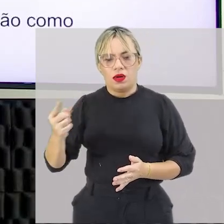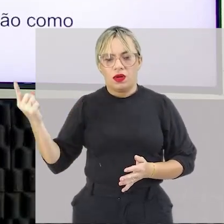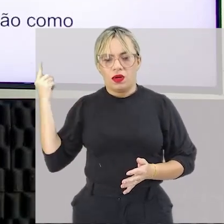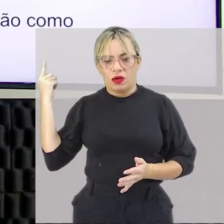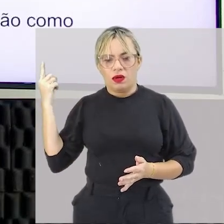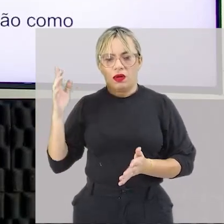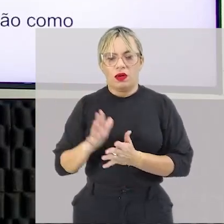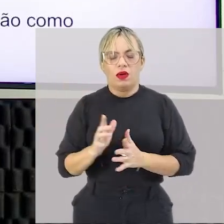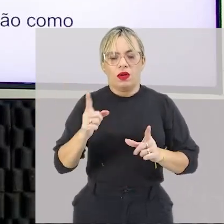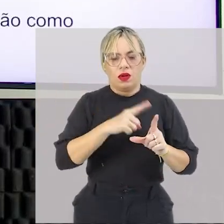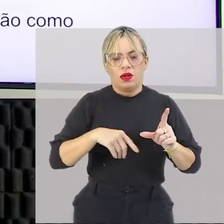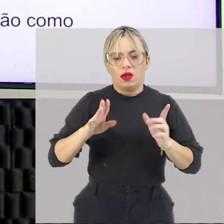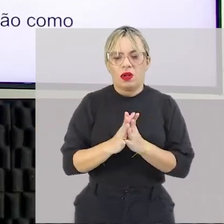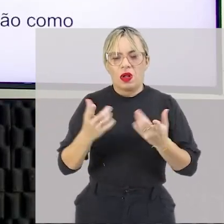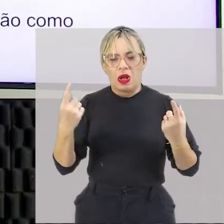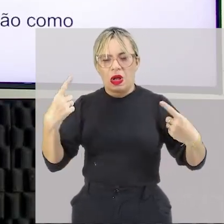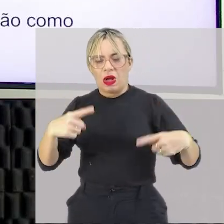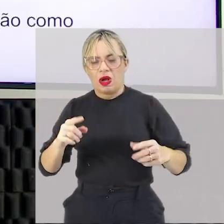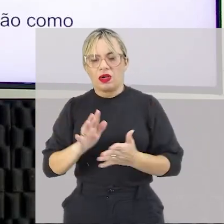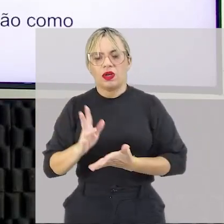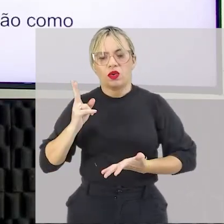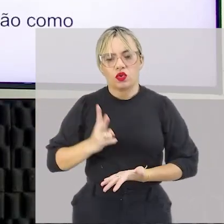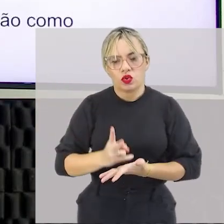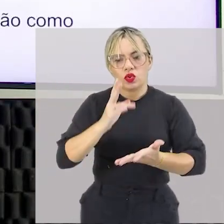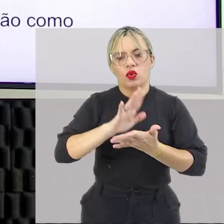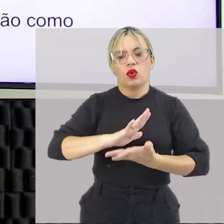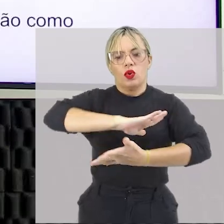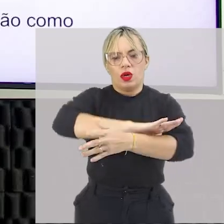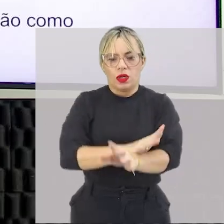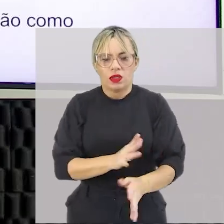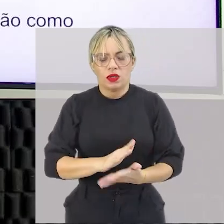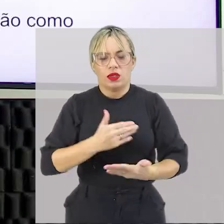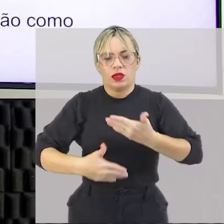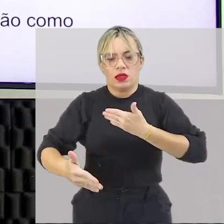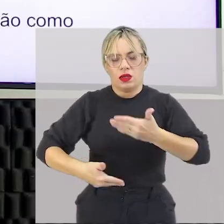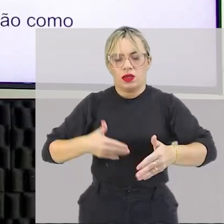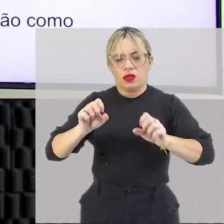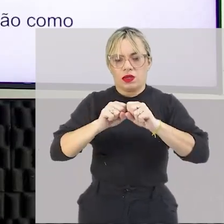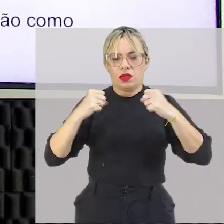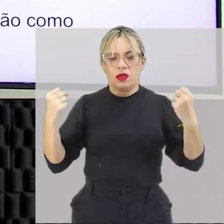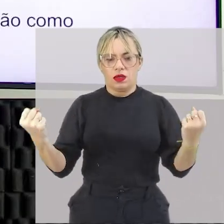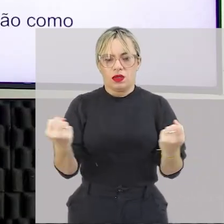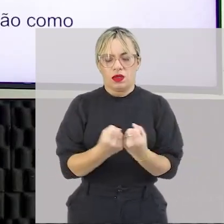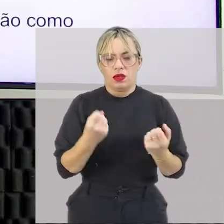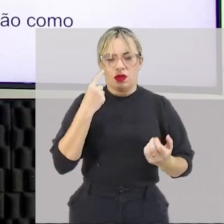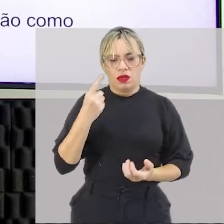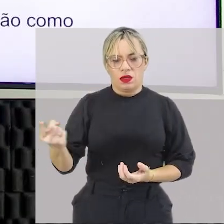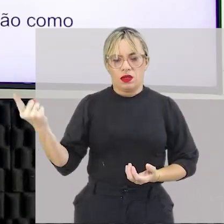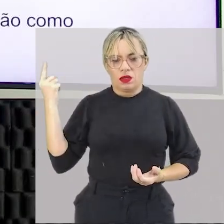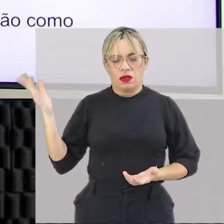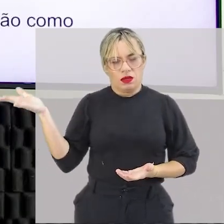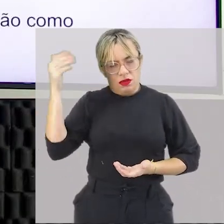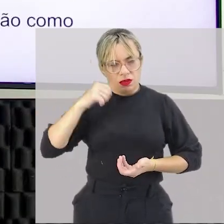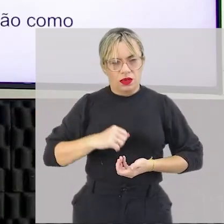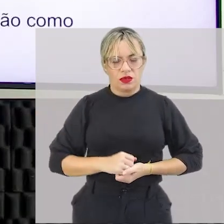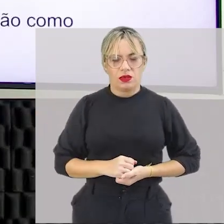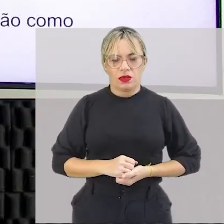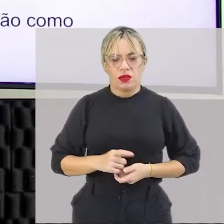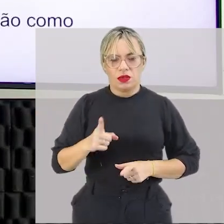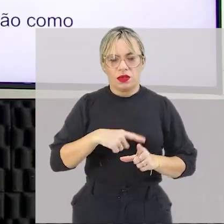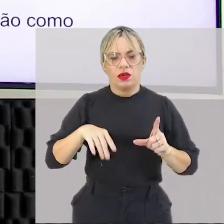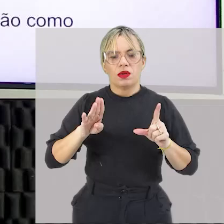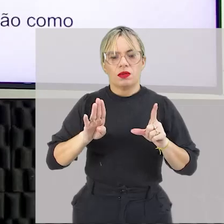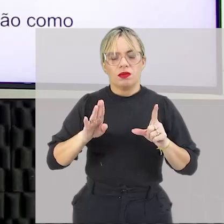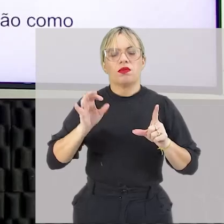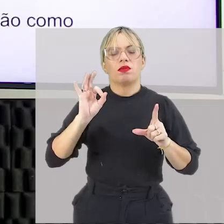seria denunciar a permanência do racismo nas relações sociais no Brasil. Então vamos ver se a letra B é realmente a correta? Vamos lá no gabarito?